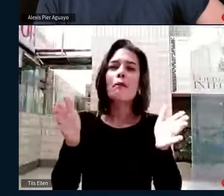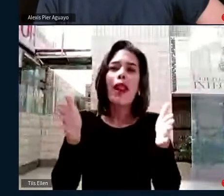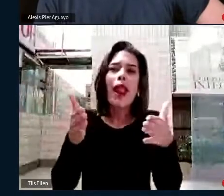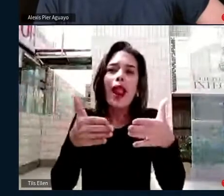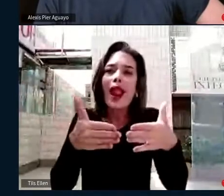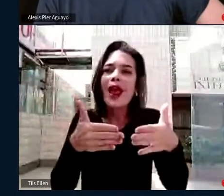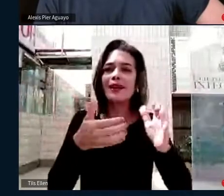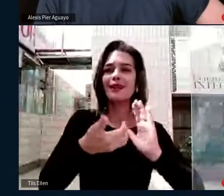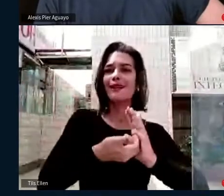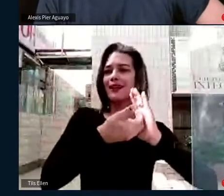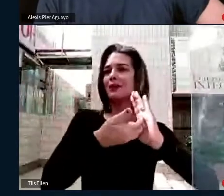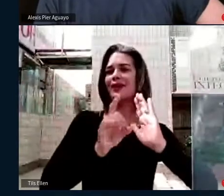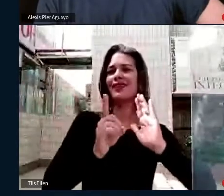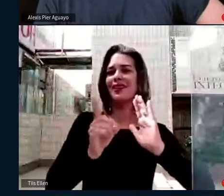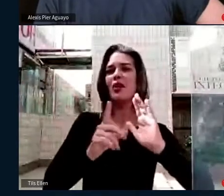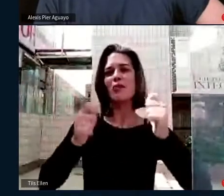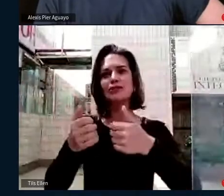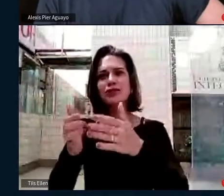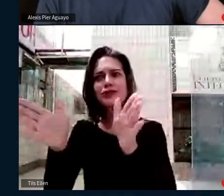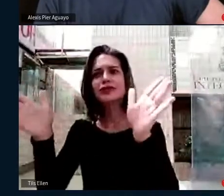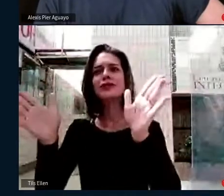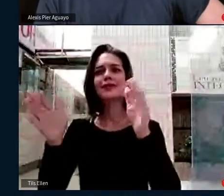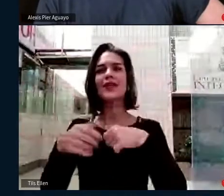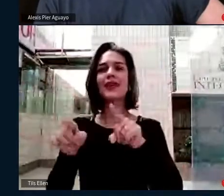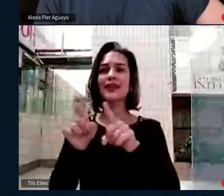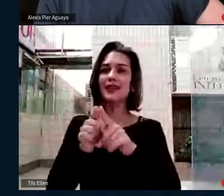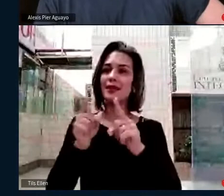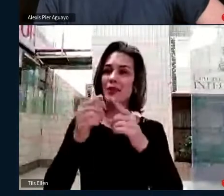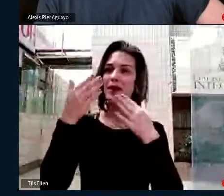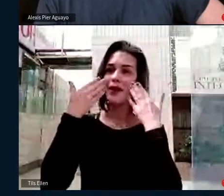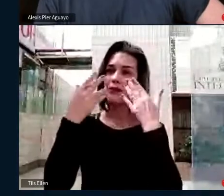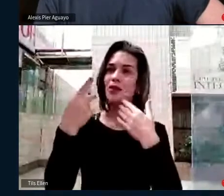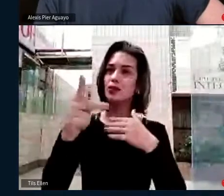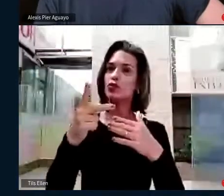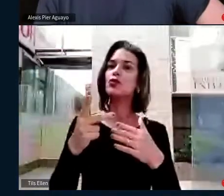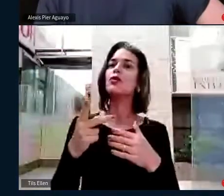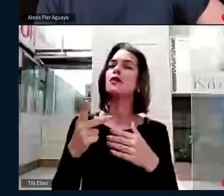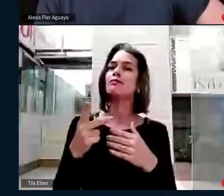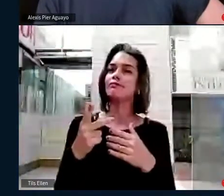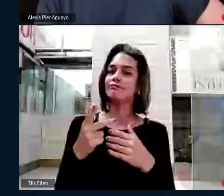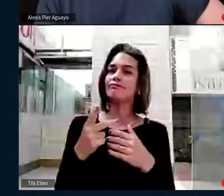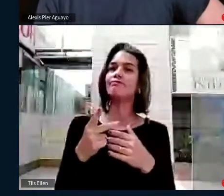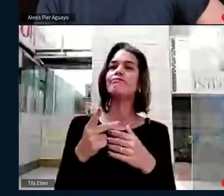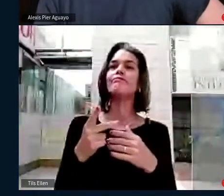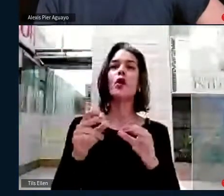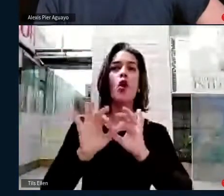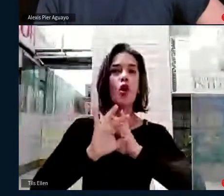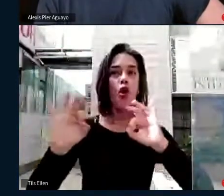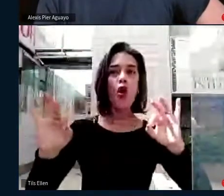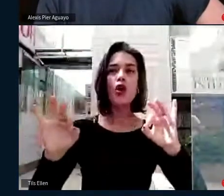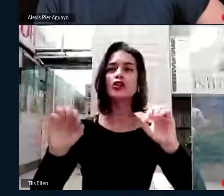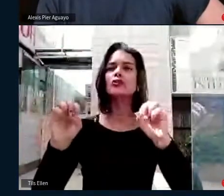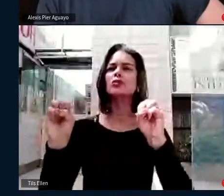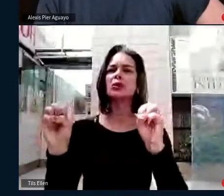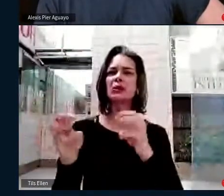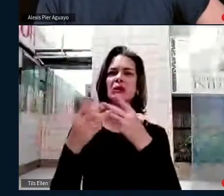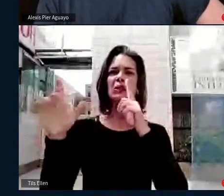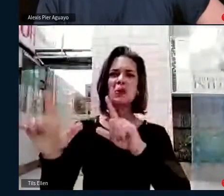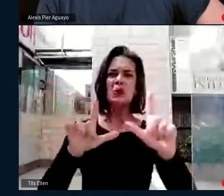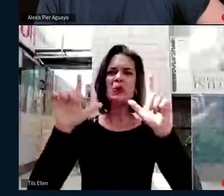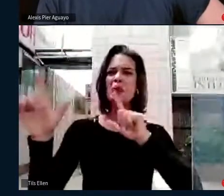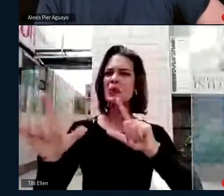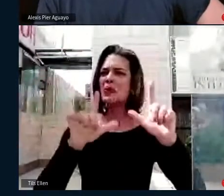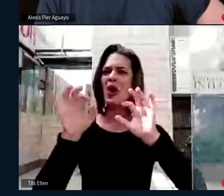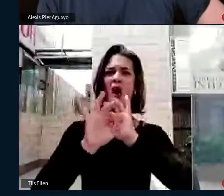gente lê, enfim. Quero também parabenizar a sua apresentação, que foi muito boa, seus slides ficaram muito bons, você estava muito